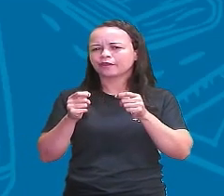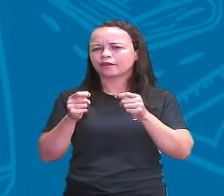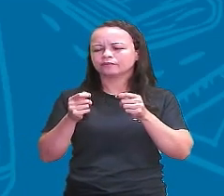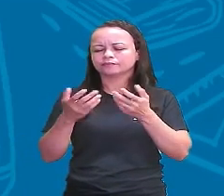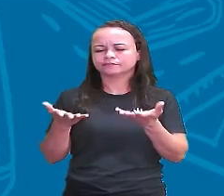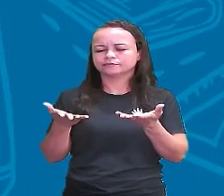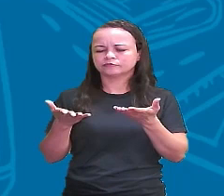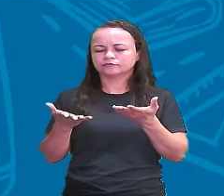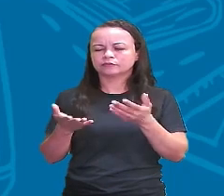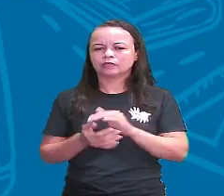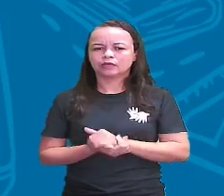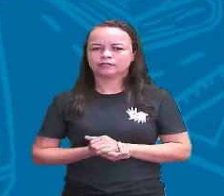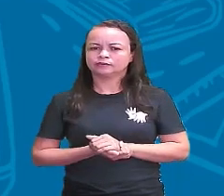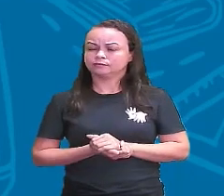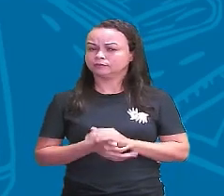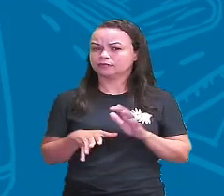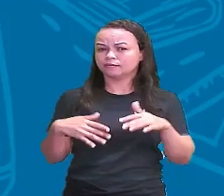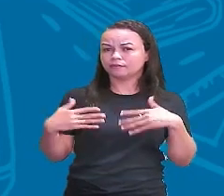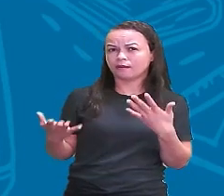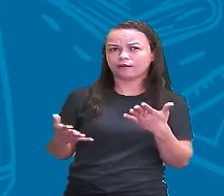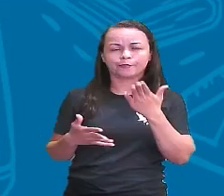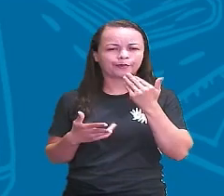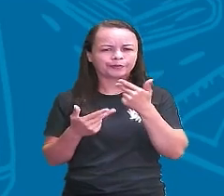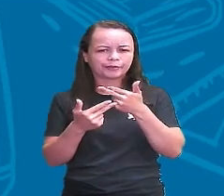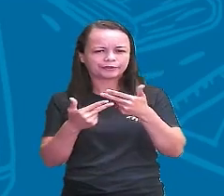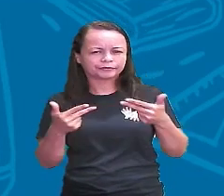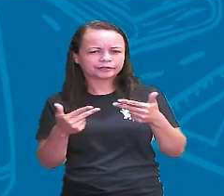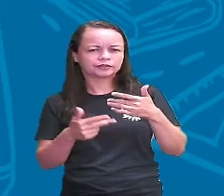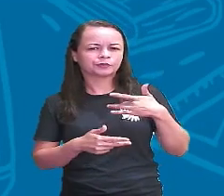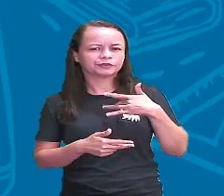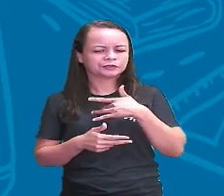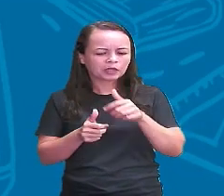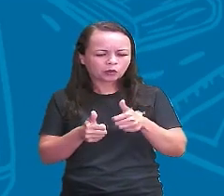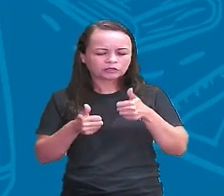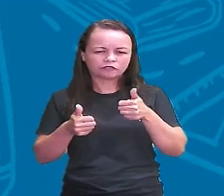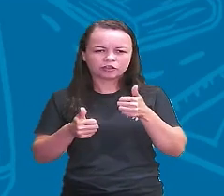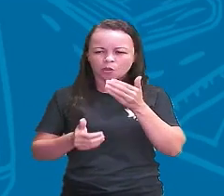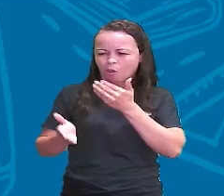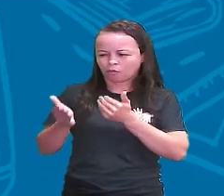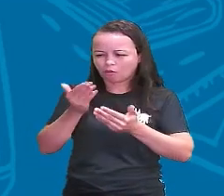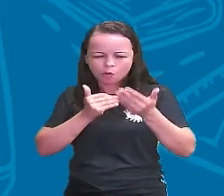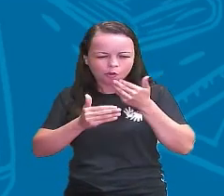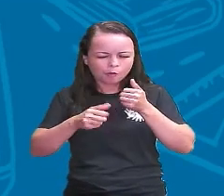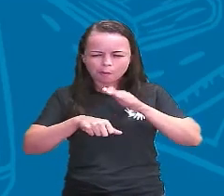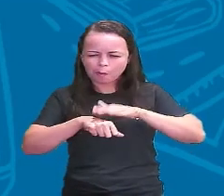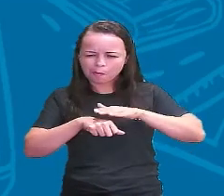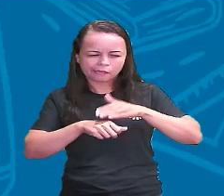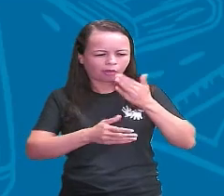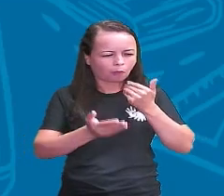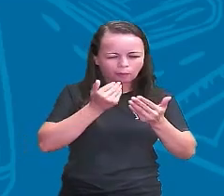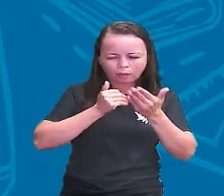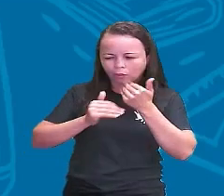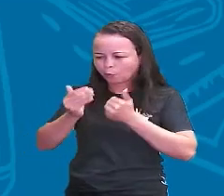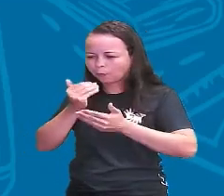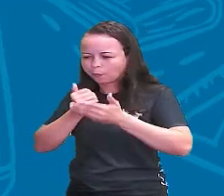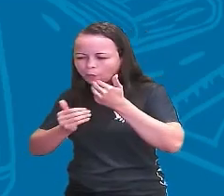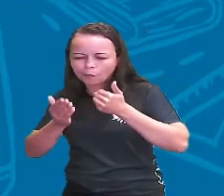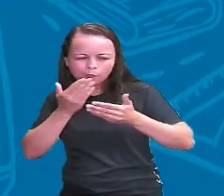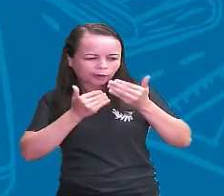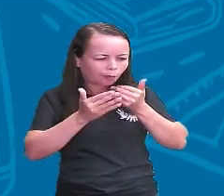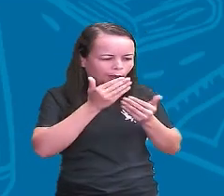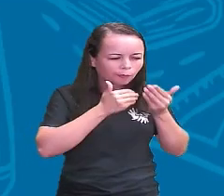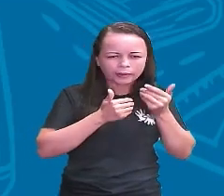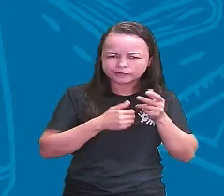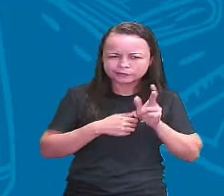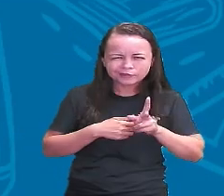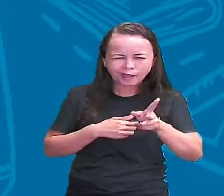saudável? Será que uma alimentação saudável é a gente comer muito a todo momento do dia de forma